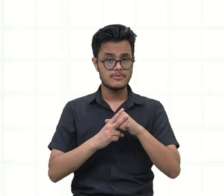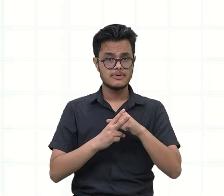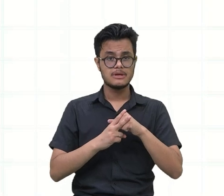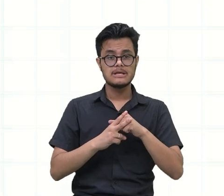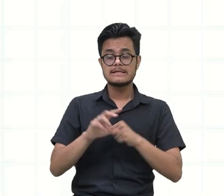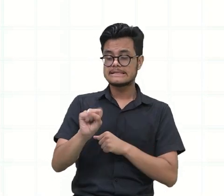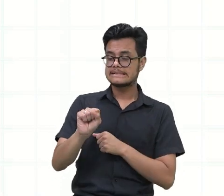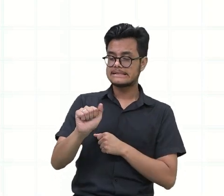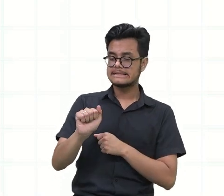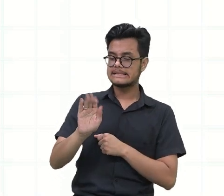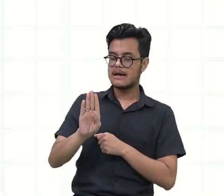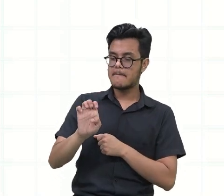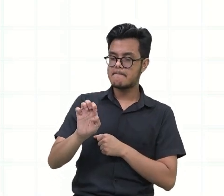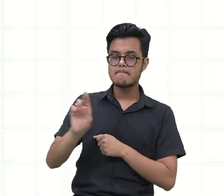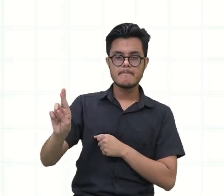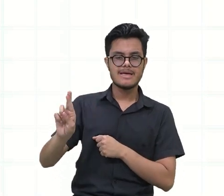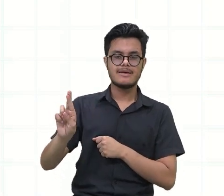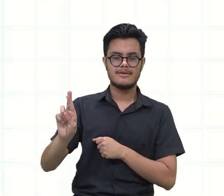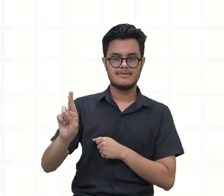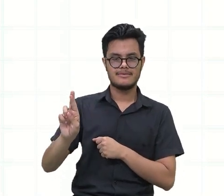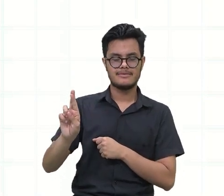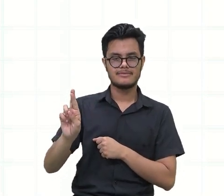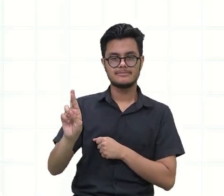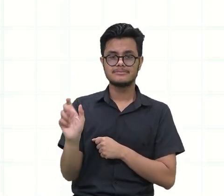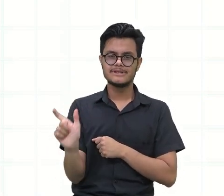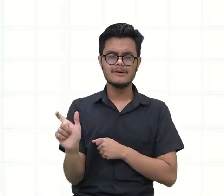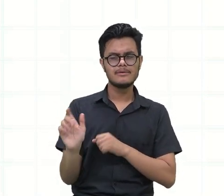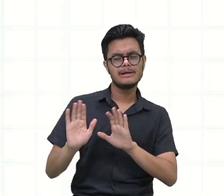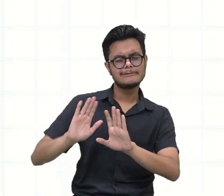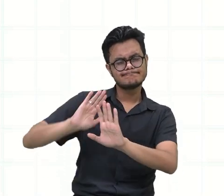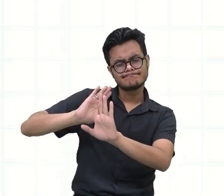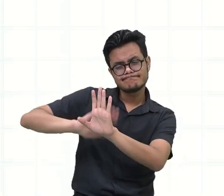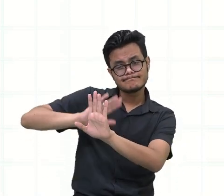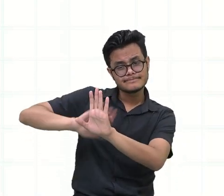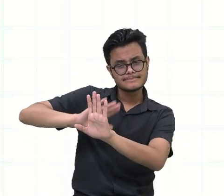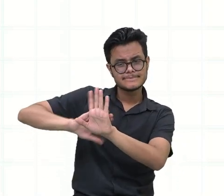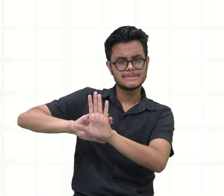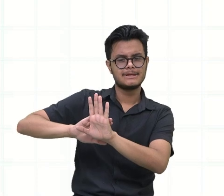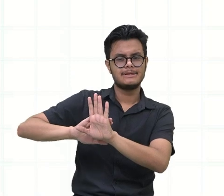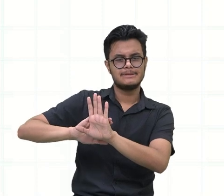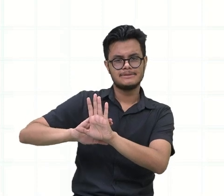né? De forma...